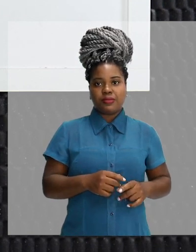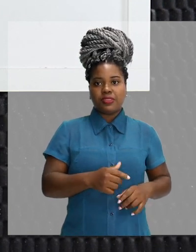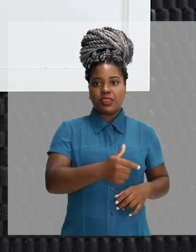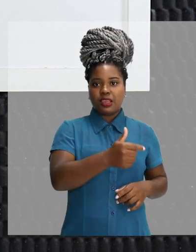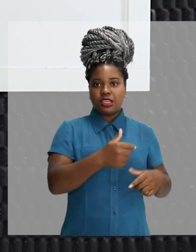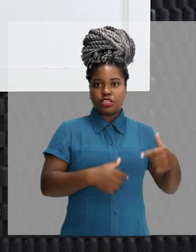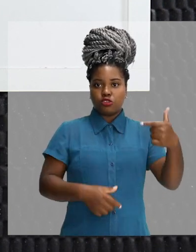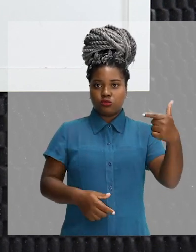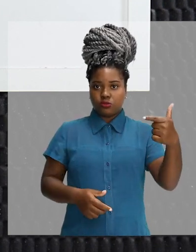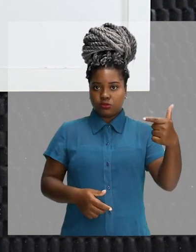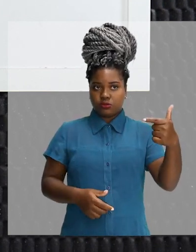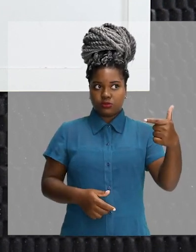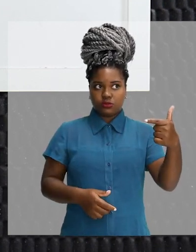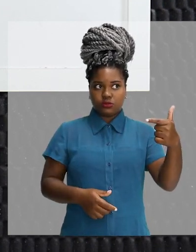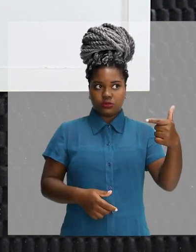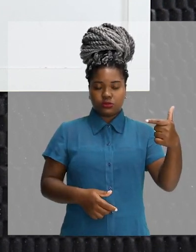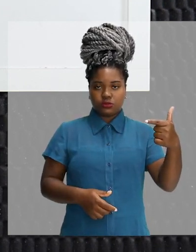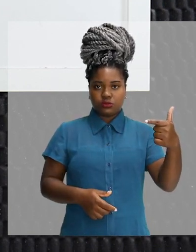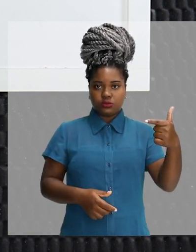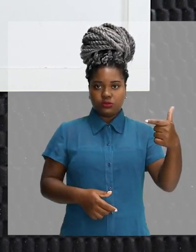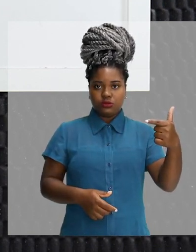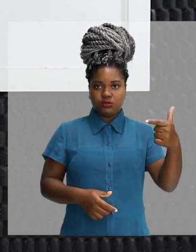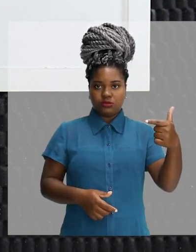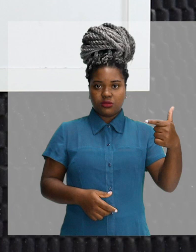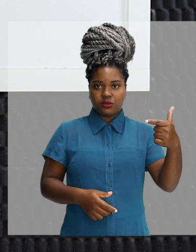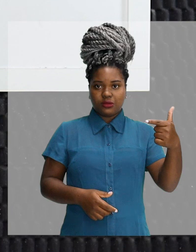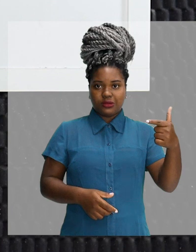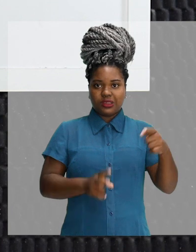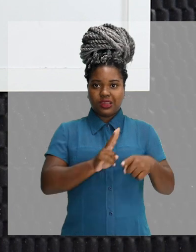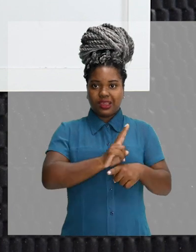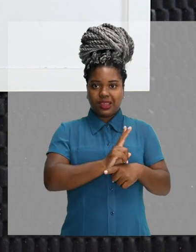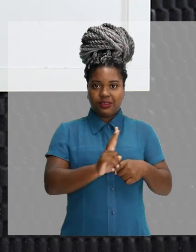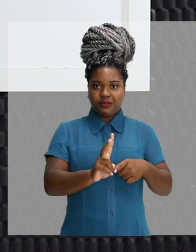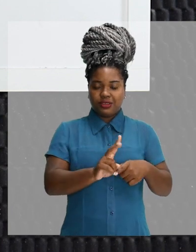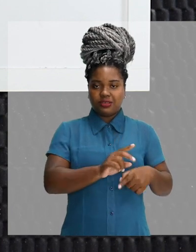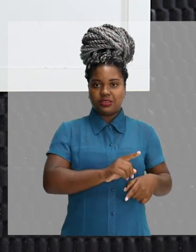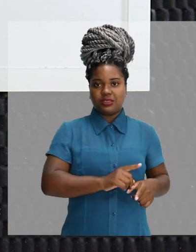aqui no 2, eu inverti, mas tudo bem. Nós teremos aqui